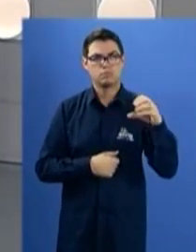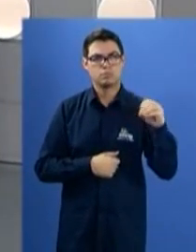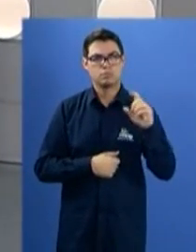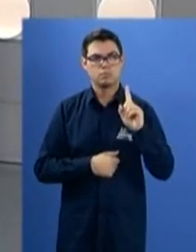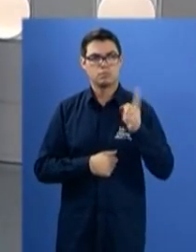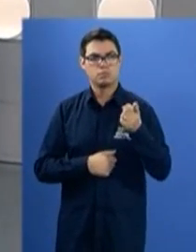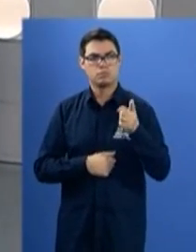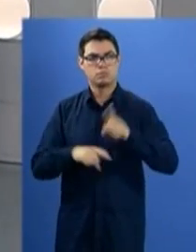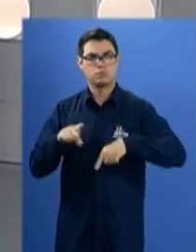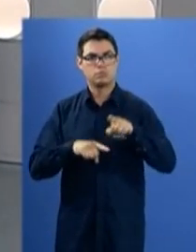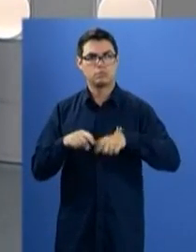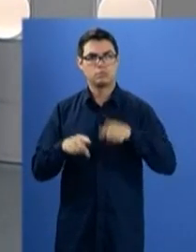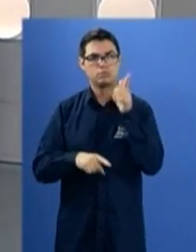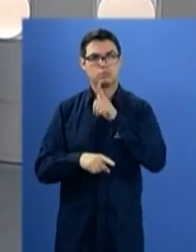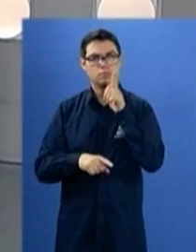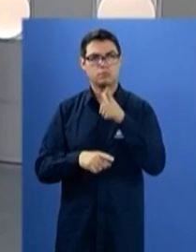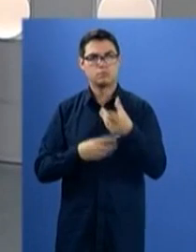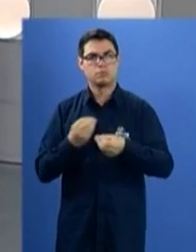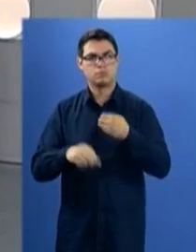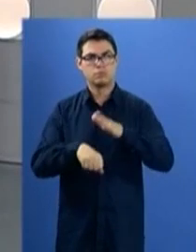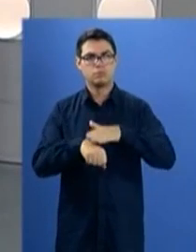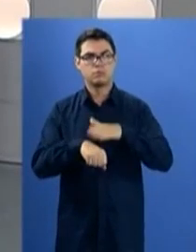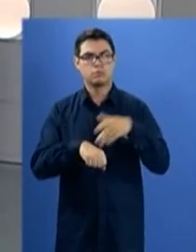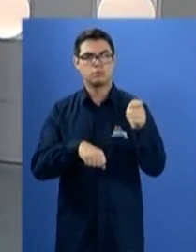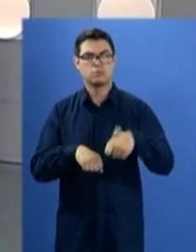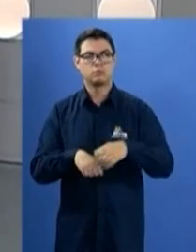um determinado produto durante um tempo,